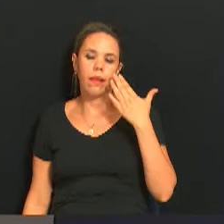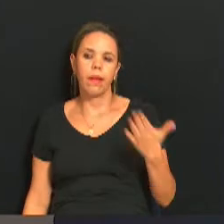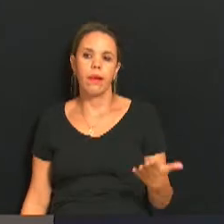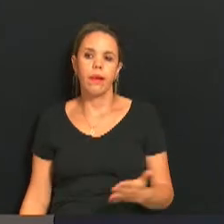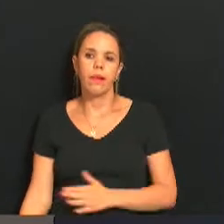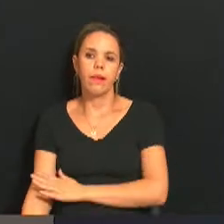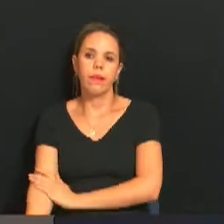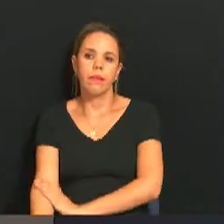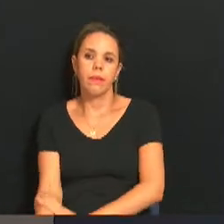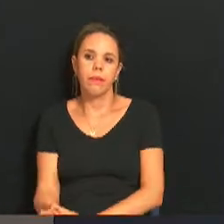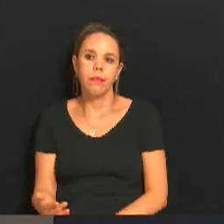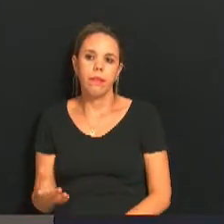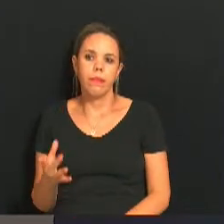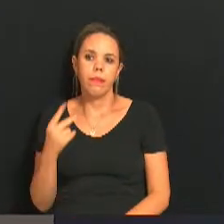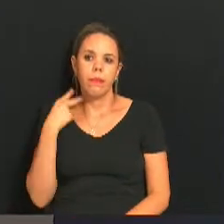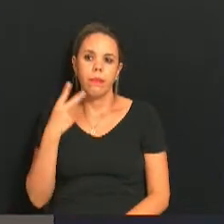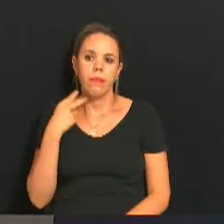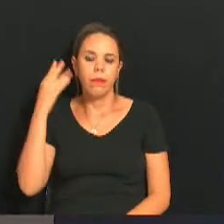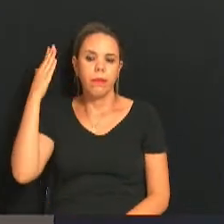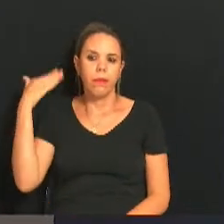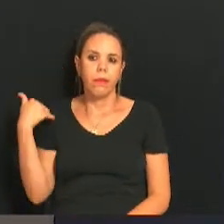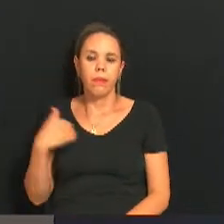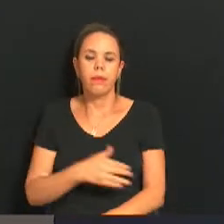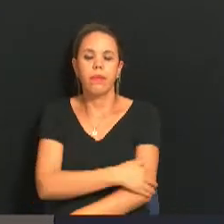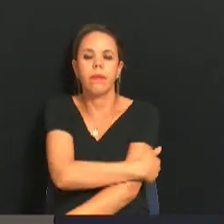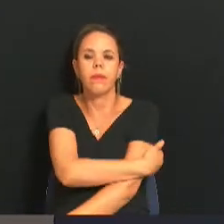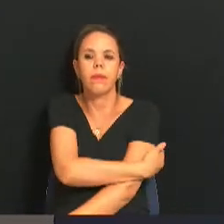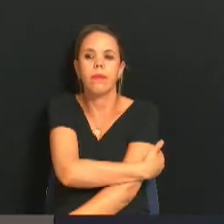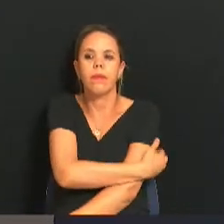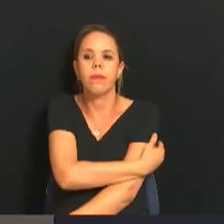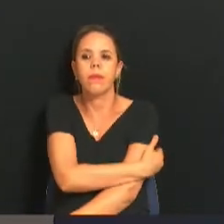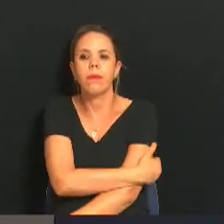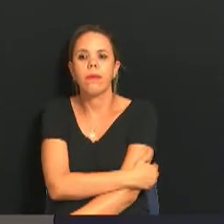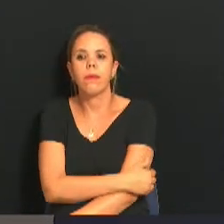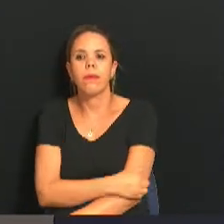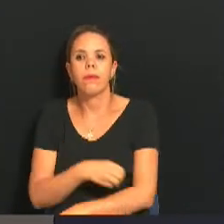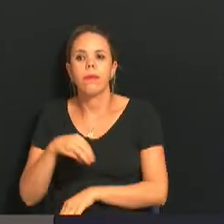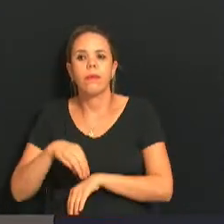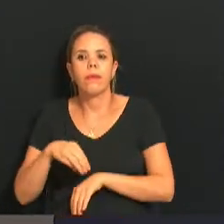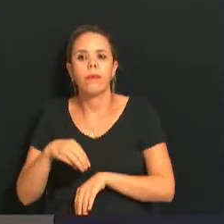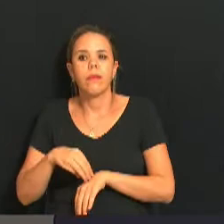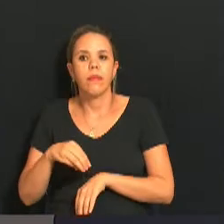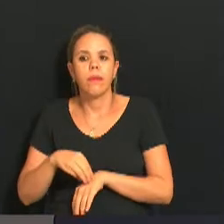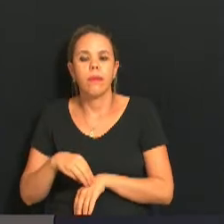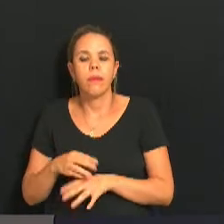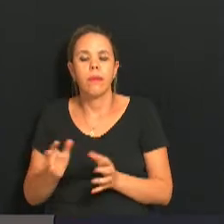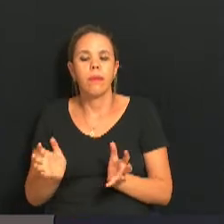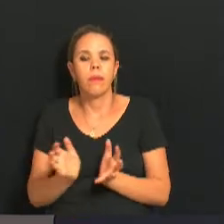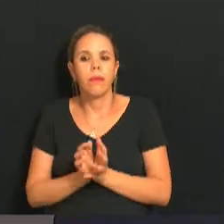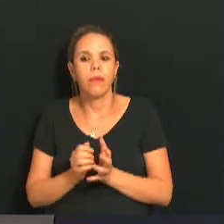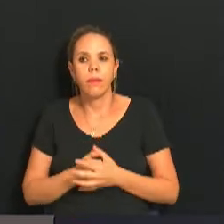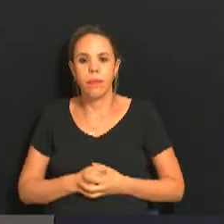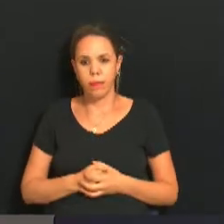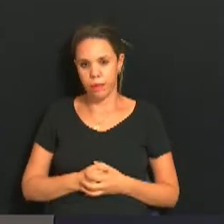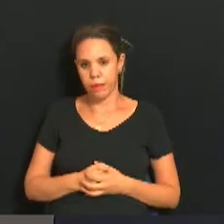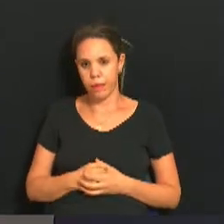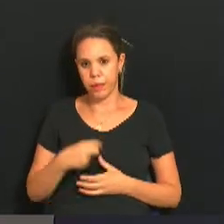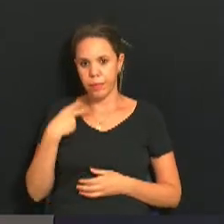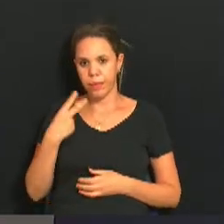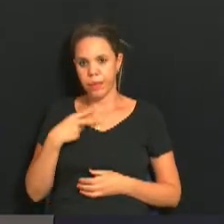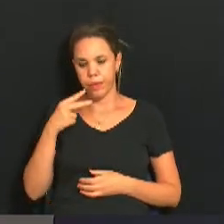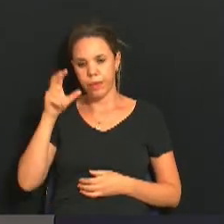a presença da vereadora Deborah Valério possa membro efetivo da comissão Vereador